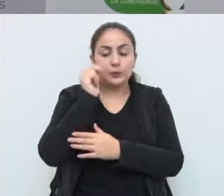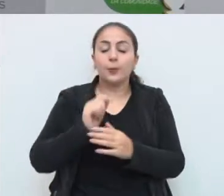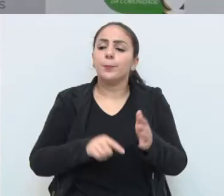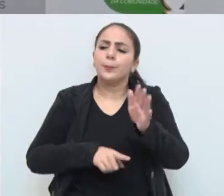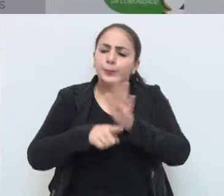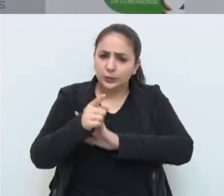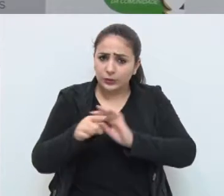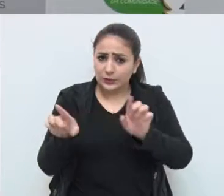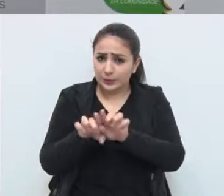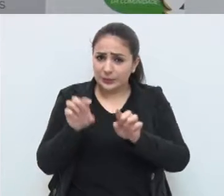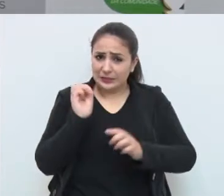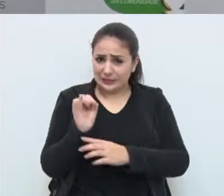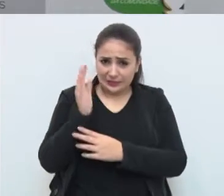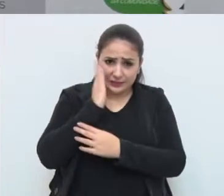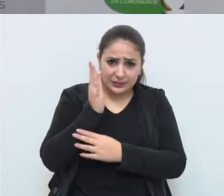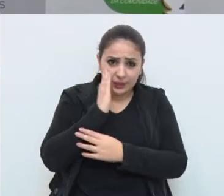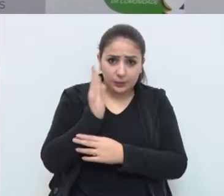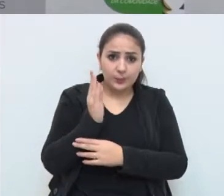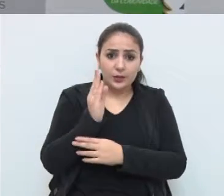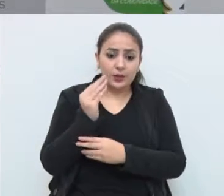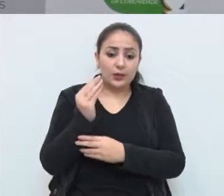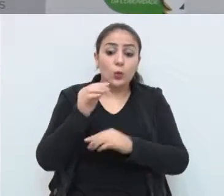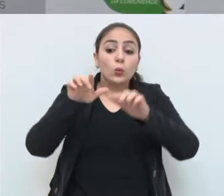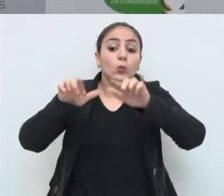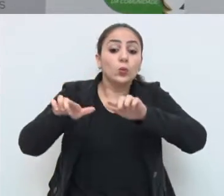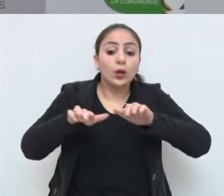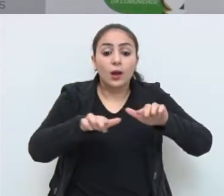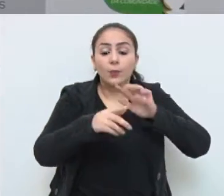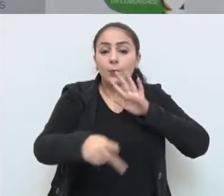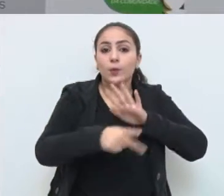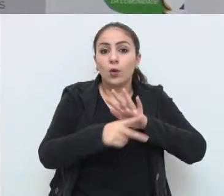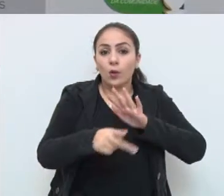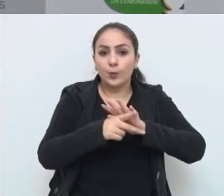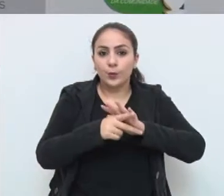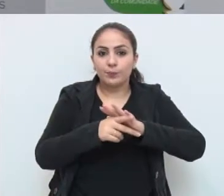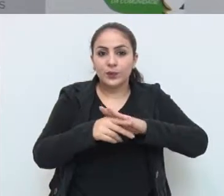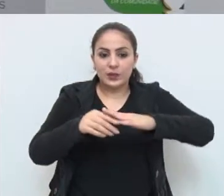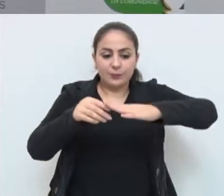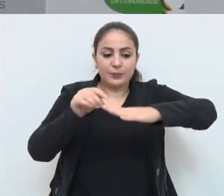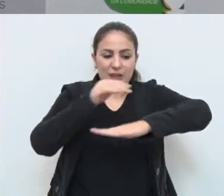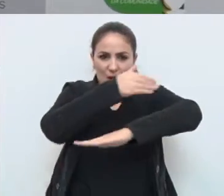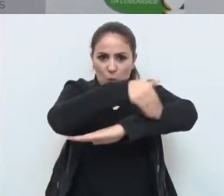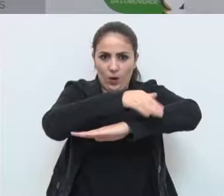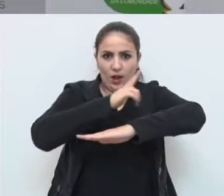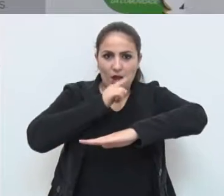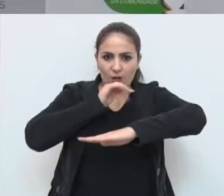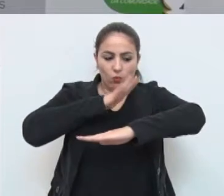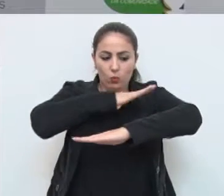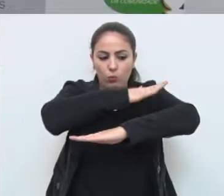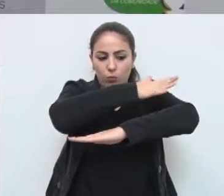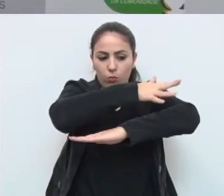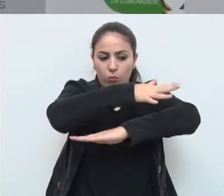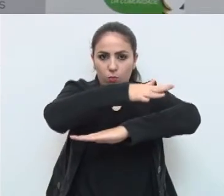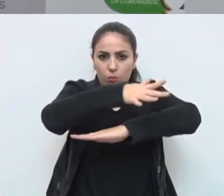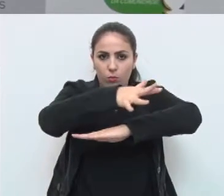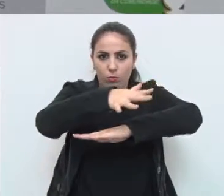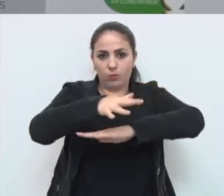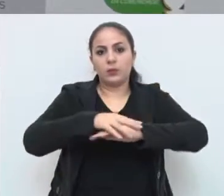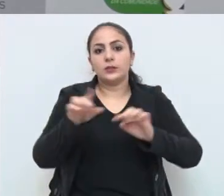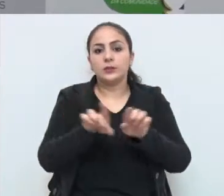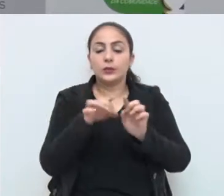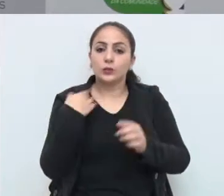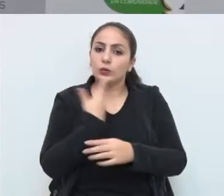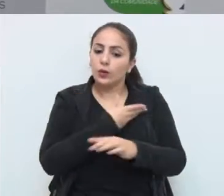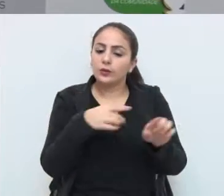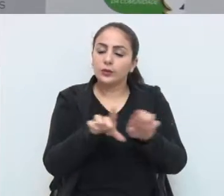ao Executivo se ele sabe quais são os pontos, né, de alagamento, se eles já têm, ele relatou que sim, já sabe quais são os pontos críticos da cidade.